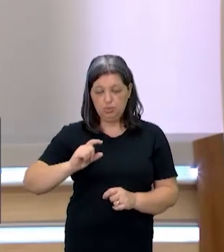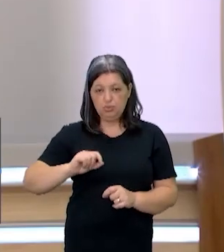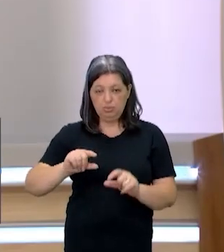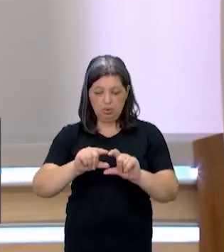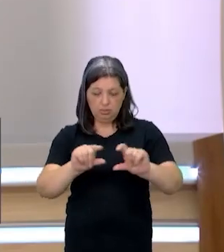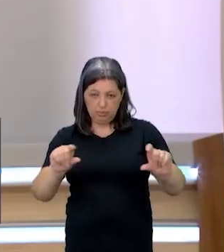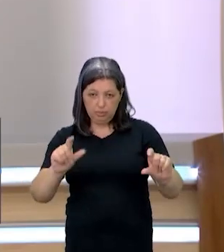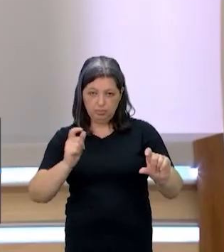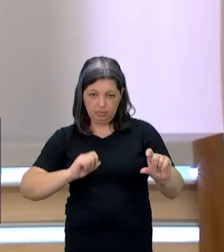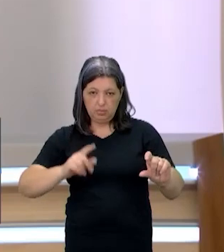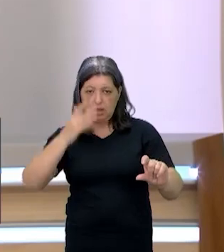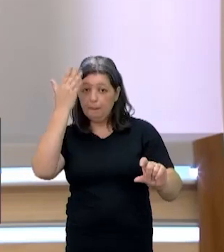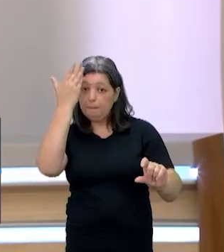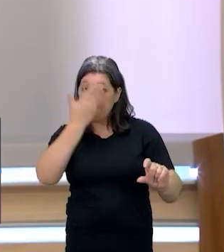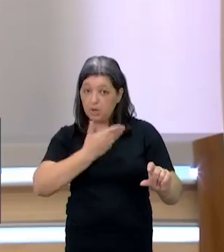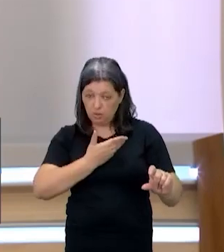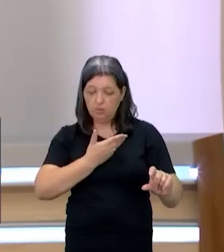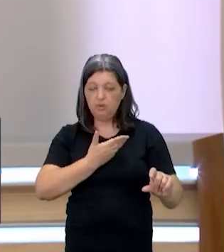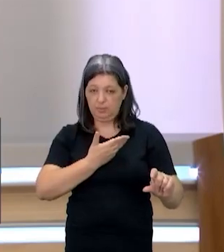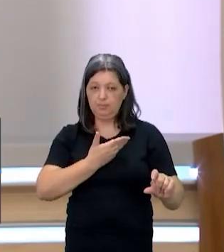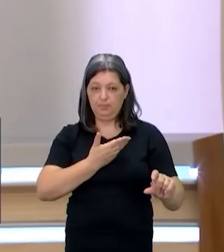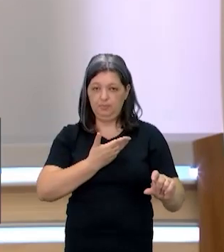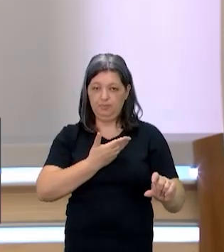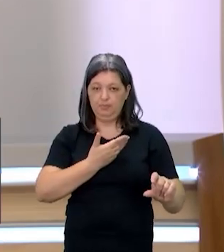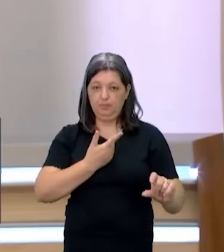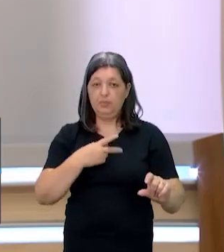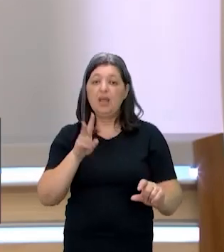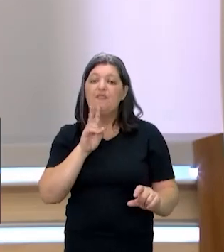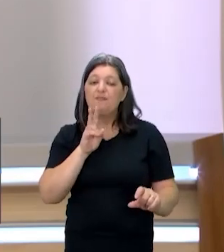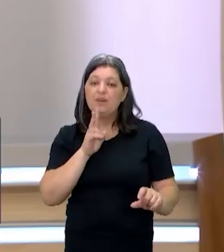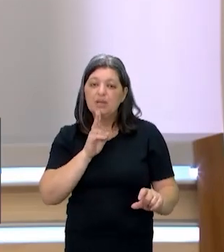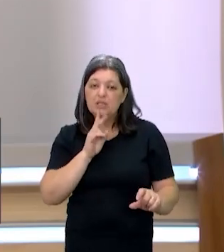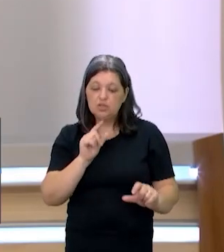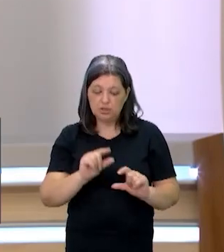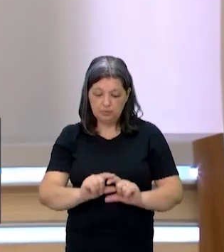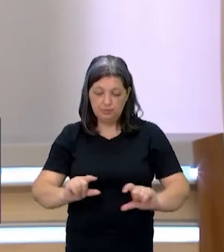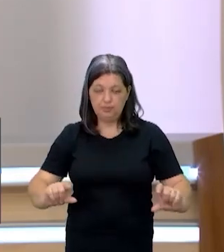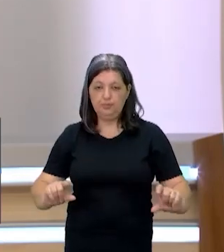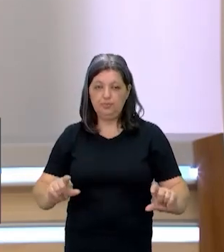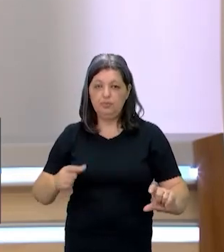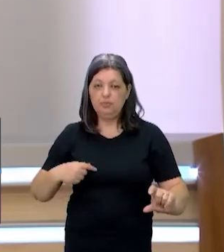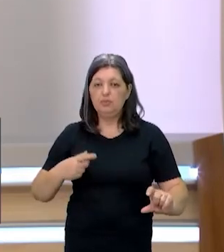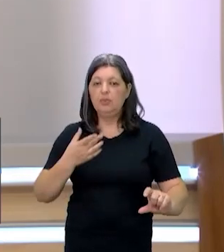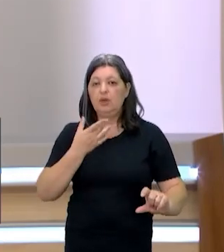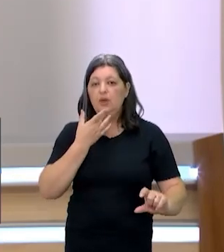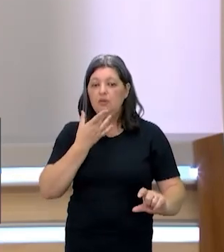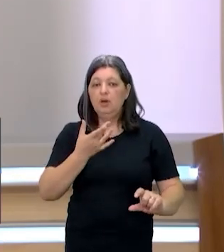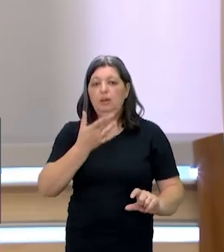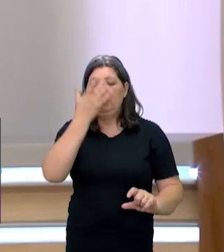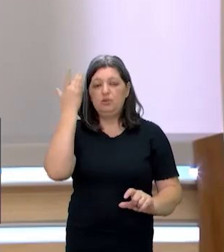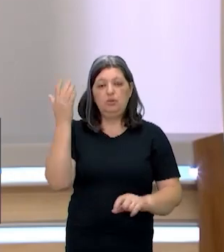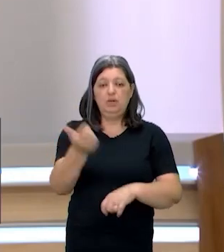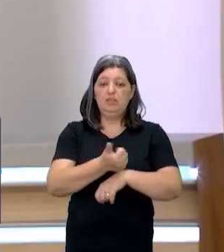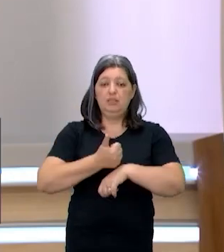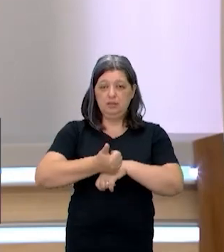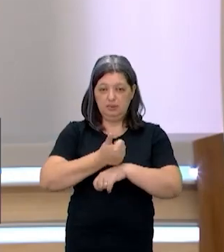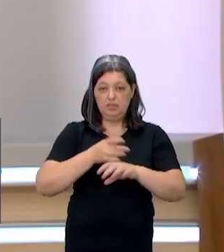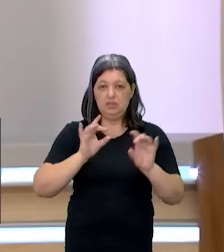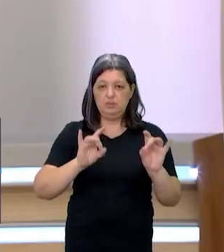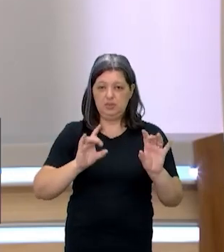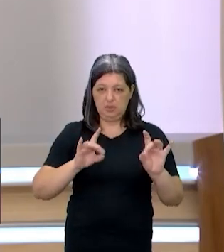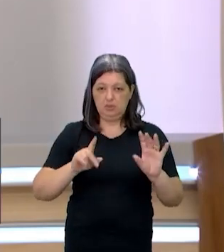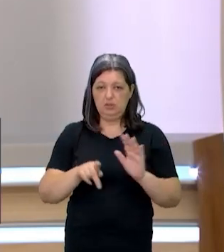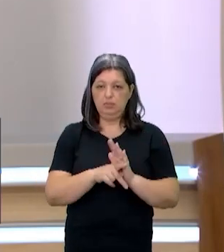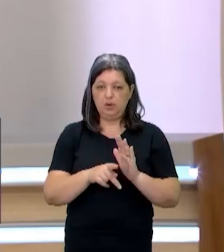coloquei ali, é de comprovação, comprova, e o que está em verdinho, ele vem trazendo a fala de um especialista e a gente chama de argumento